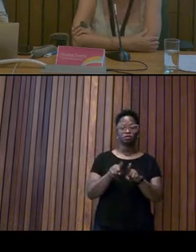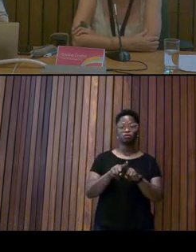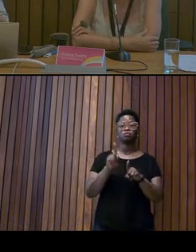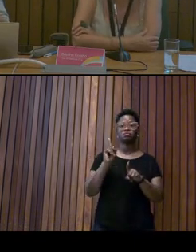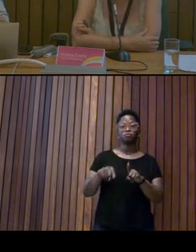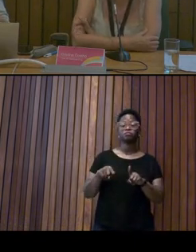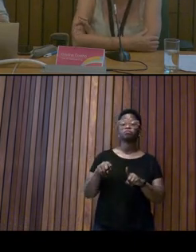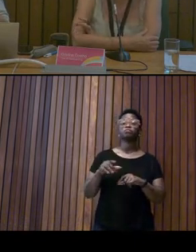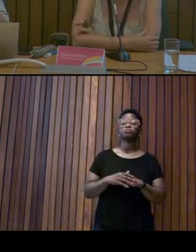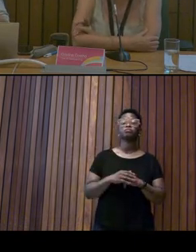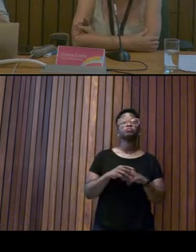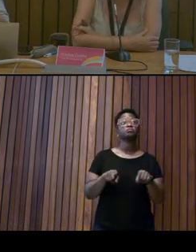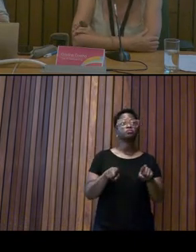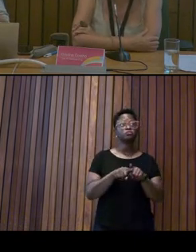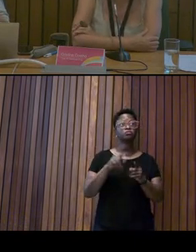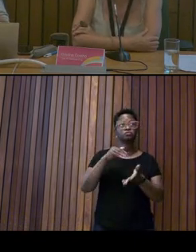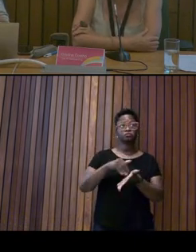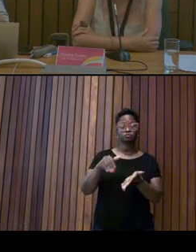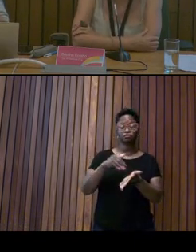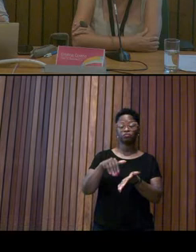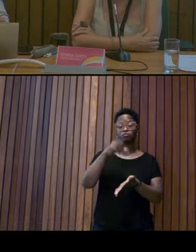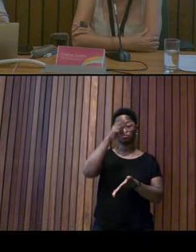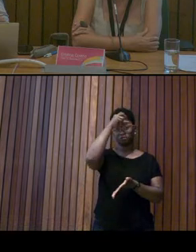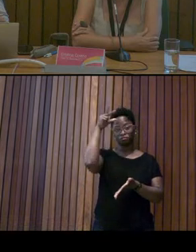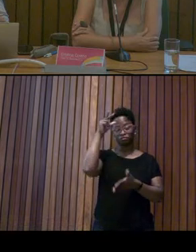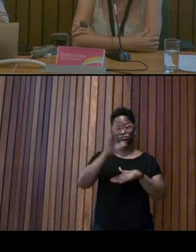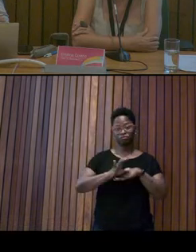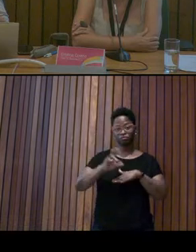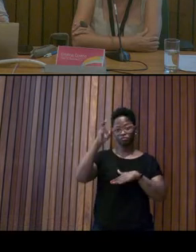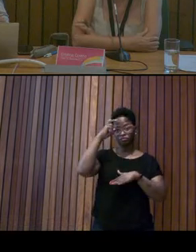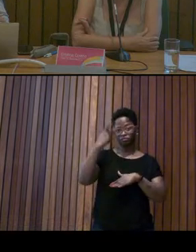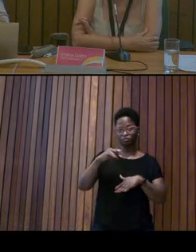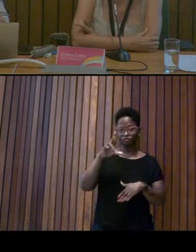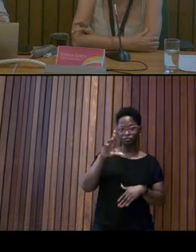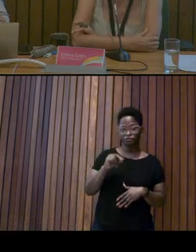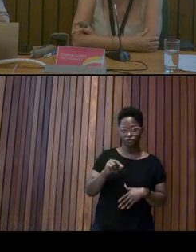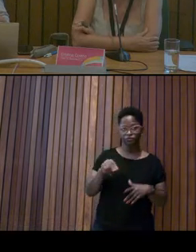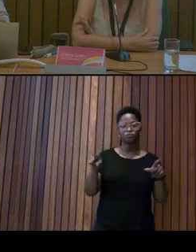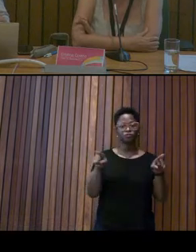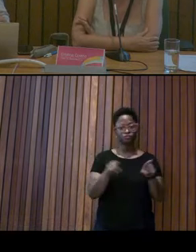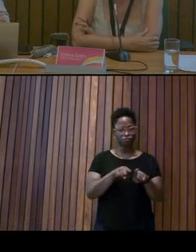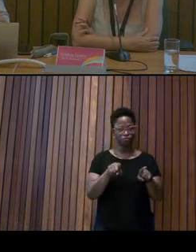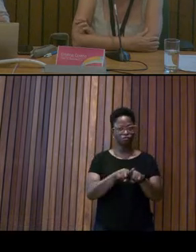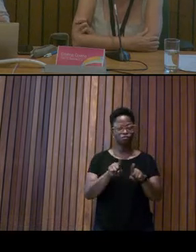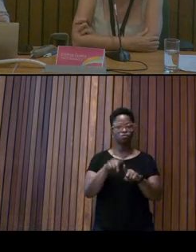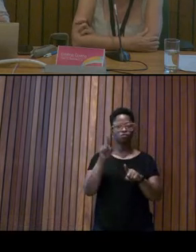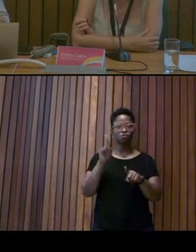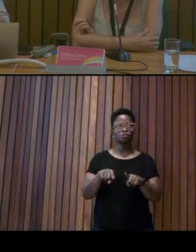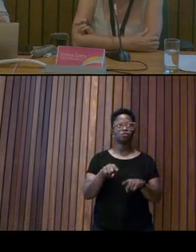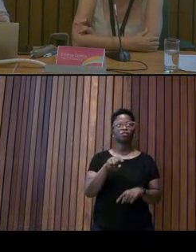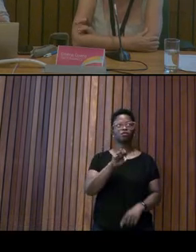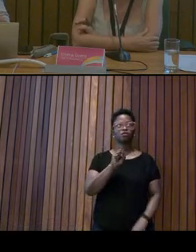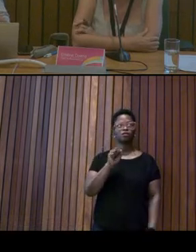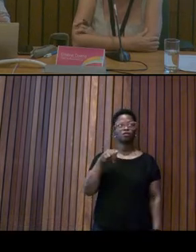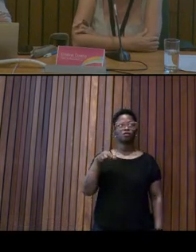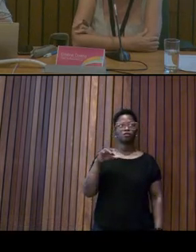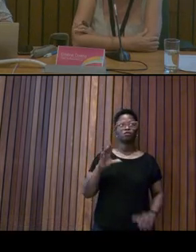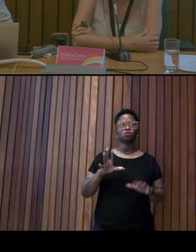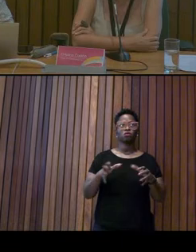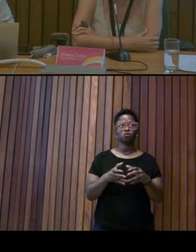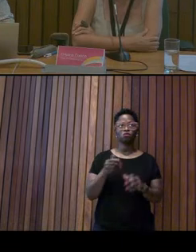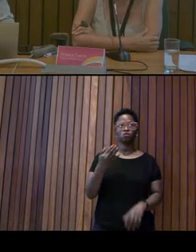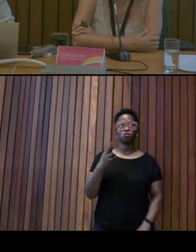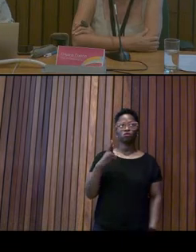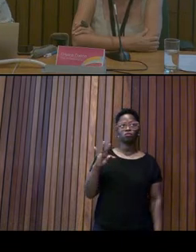Tecnológico em Saúde, da Secretaria Municipal de Cultura do Rio de Janeiro, também Sanofi, Grupo